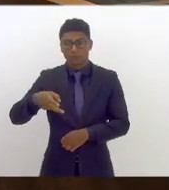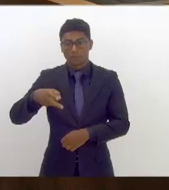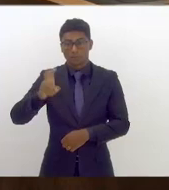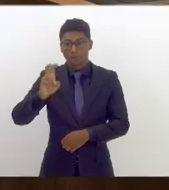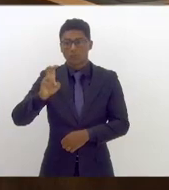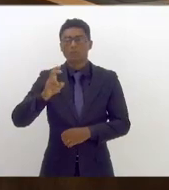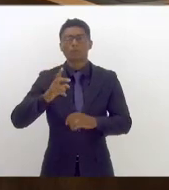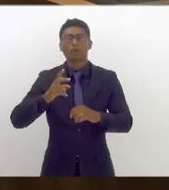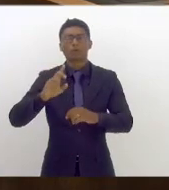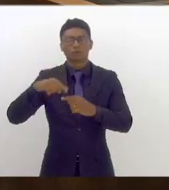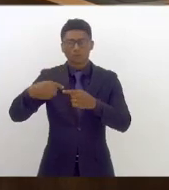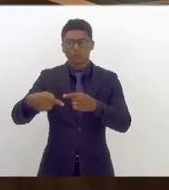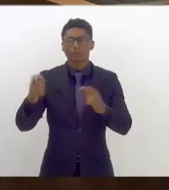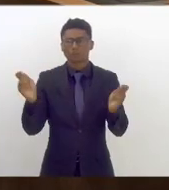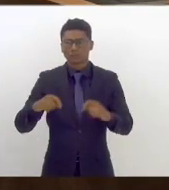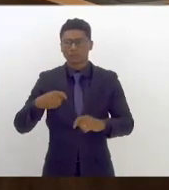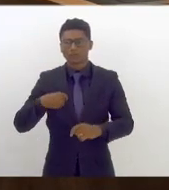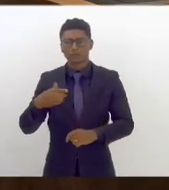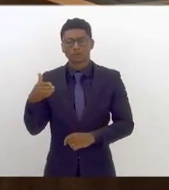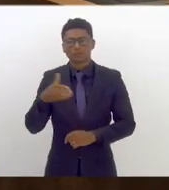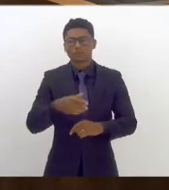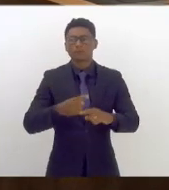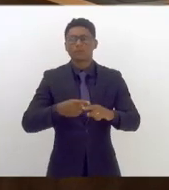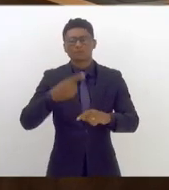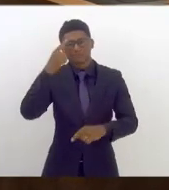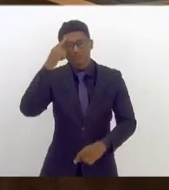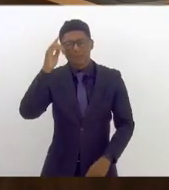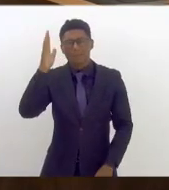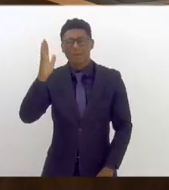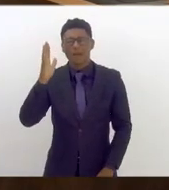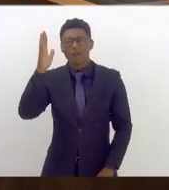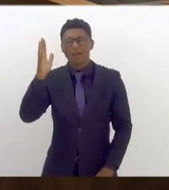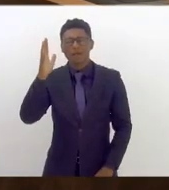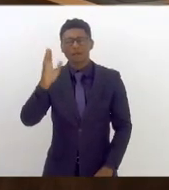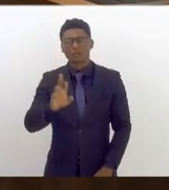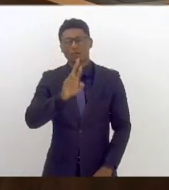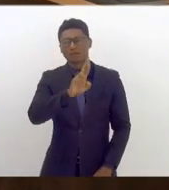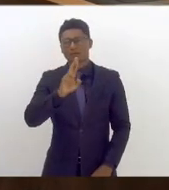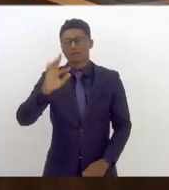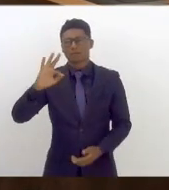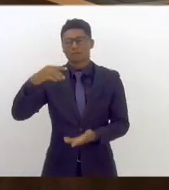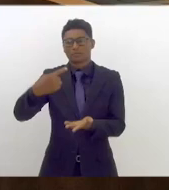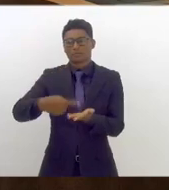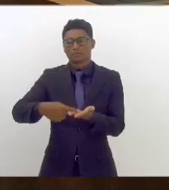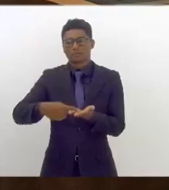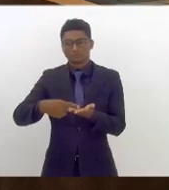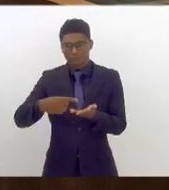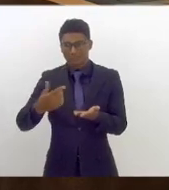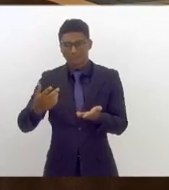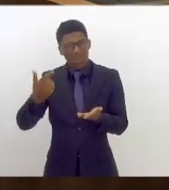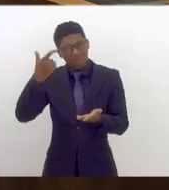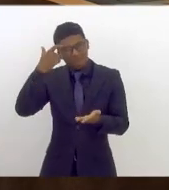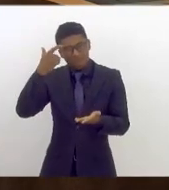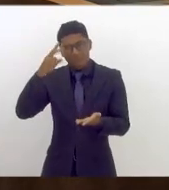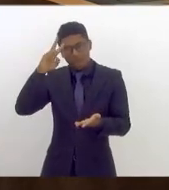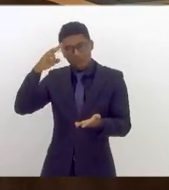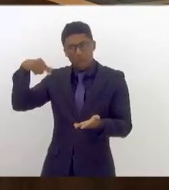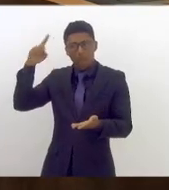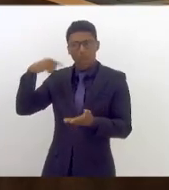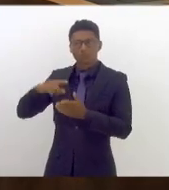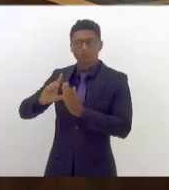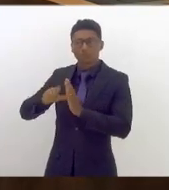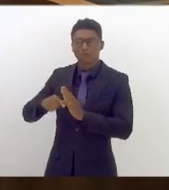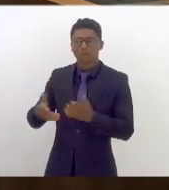palestra sobre o regime, que foi adiada de segunda, passou para agora, para essa segunda, de 14